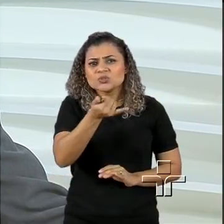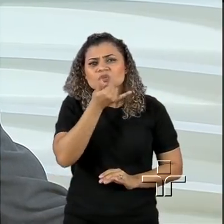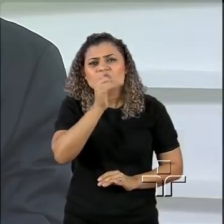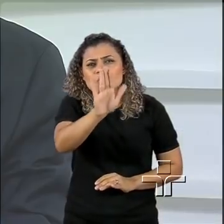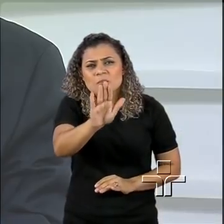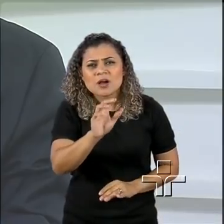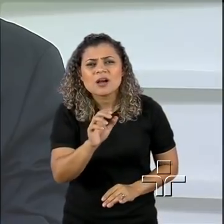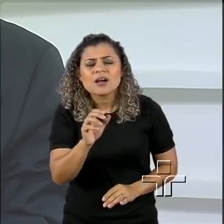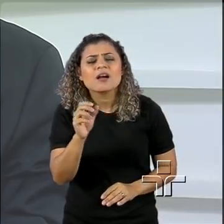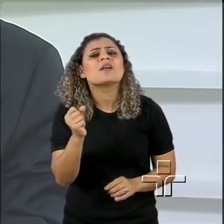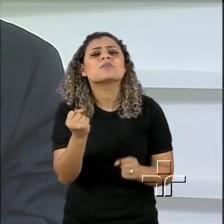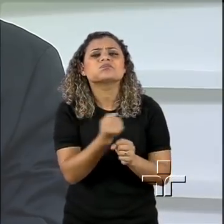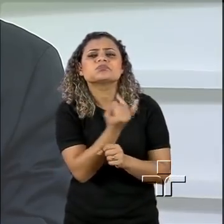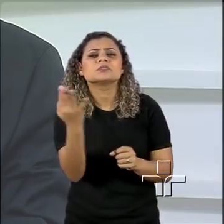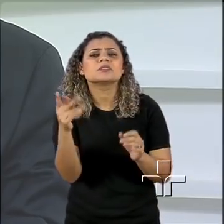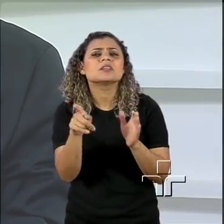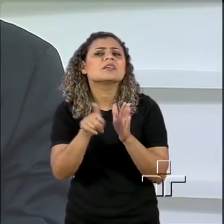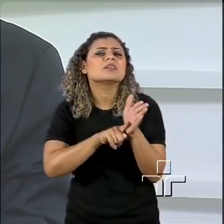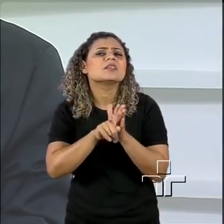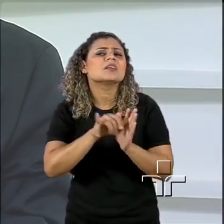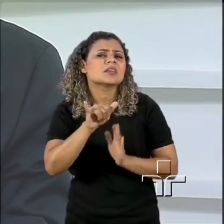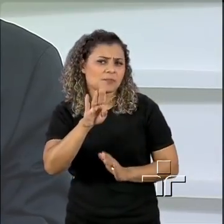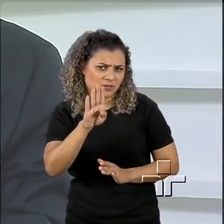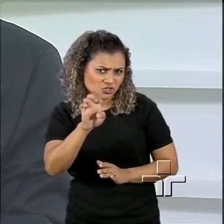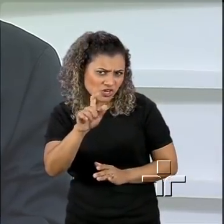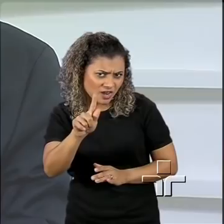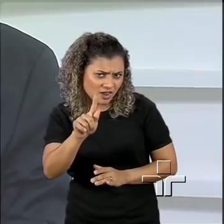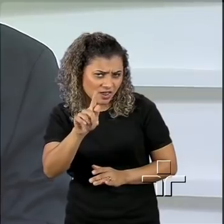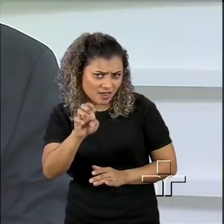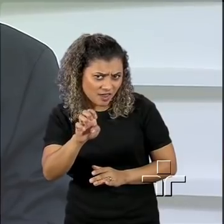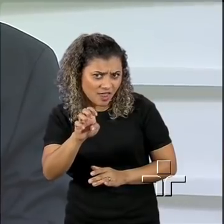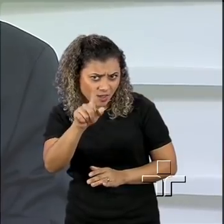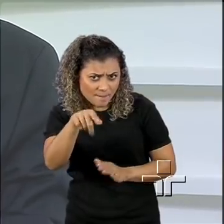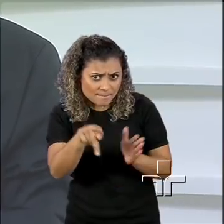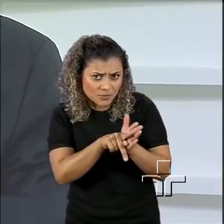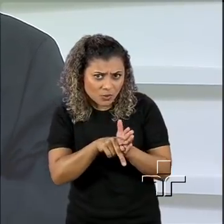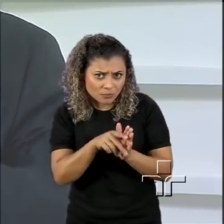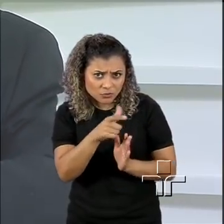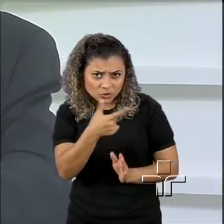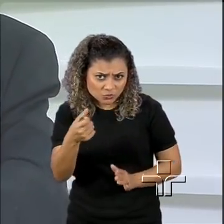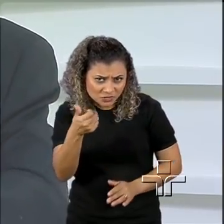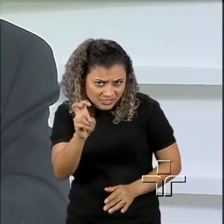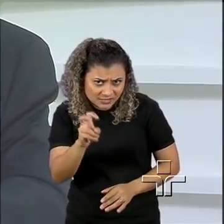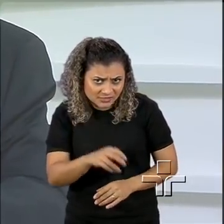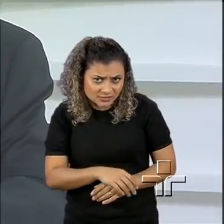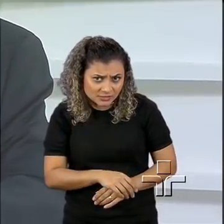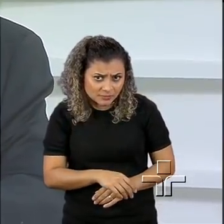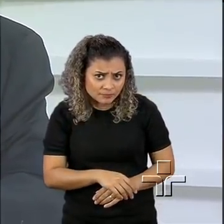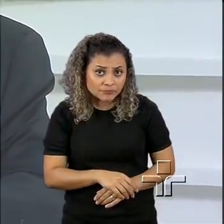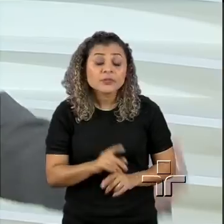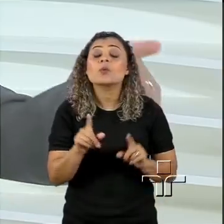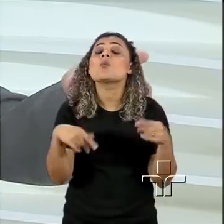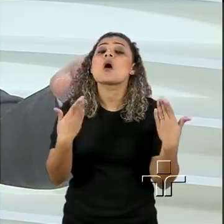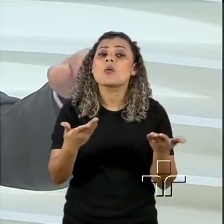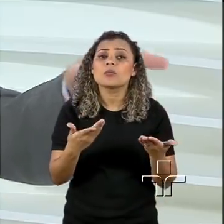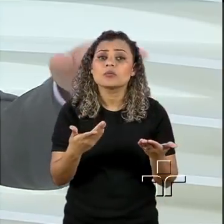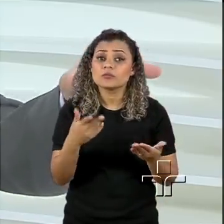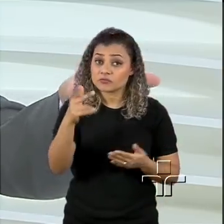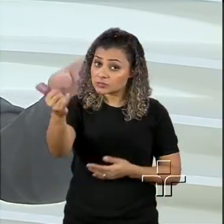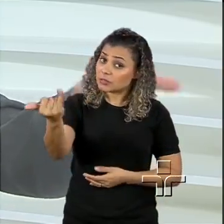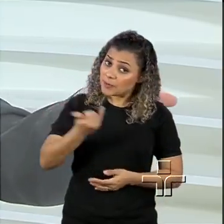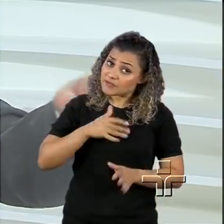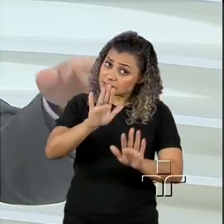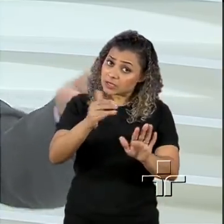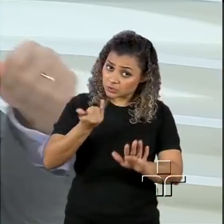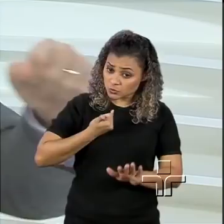Rubens? É do IBGE. Mas qual indicador? Quanto que é? De quando? Quanto que é? De qual? Você